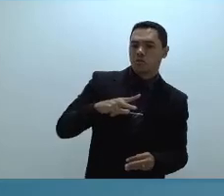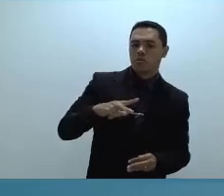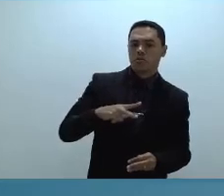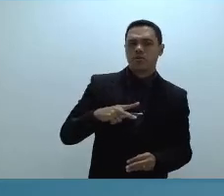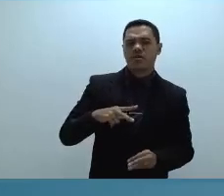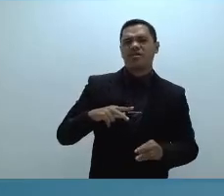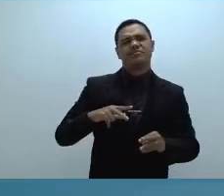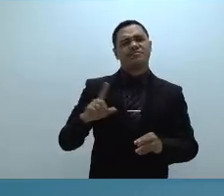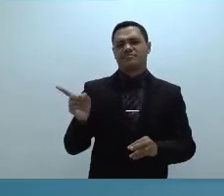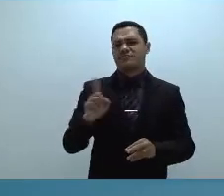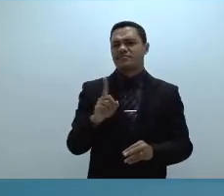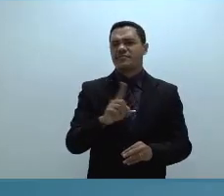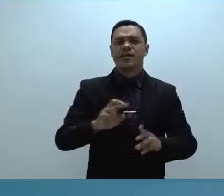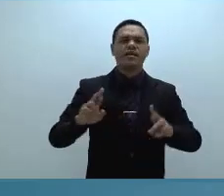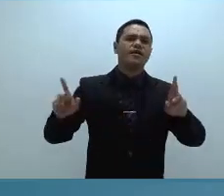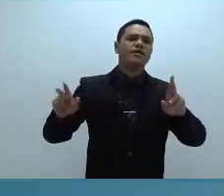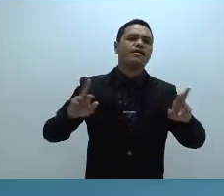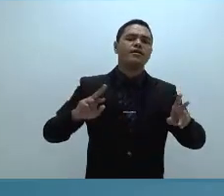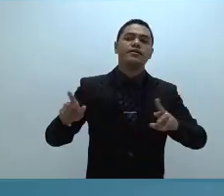ocorreu. Se foi na origem,